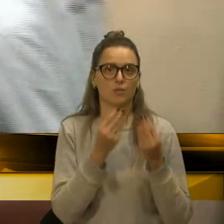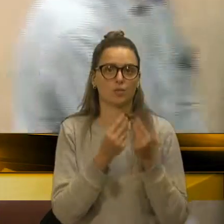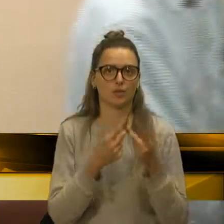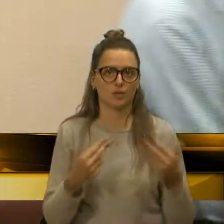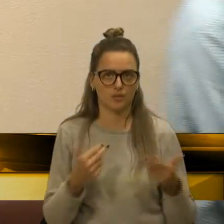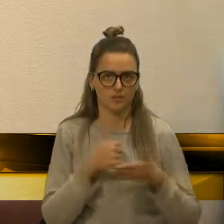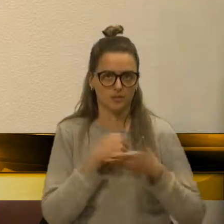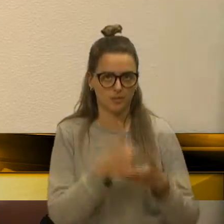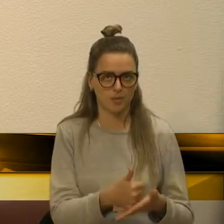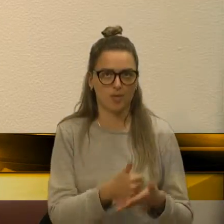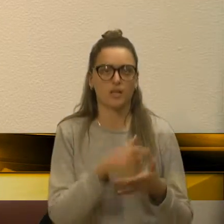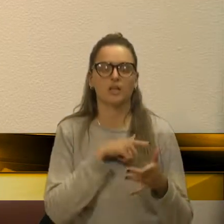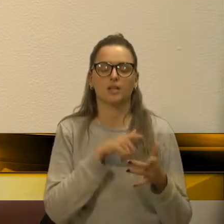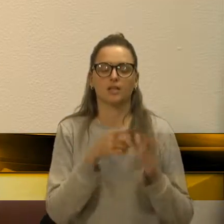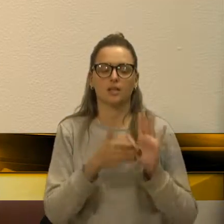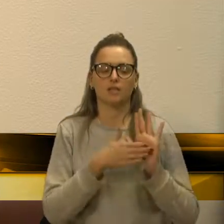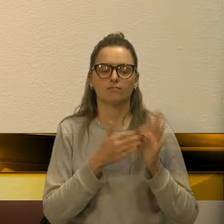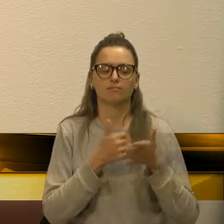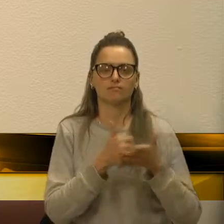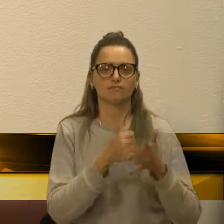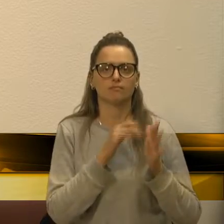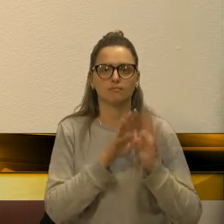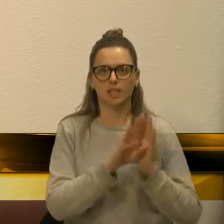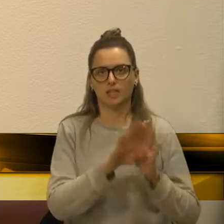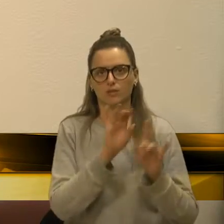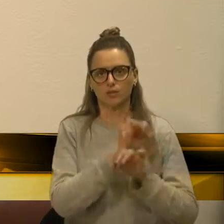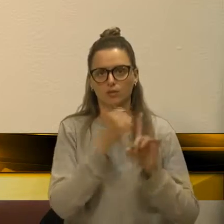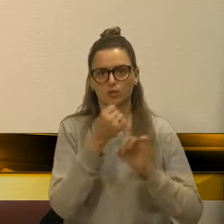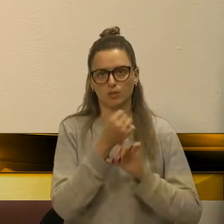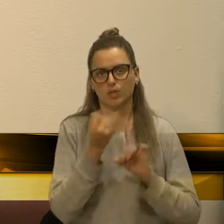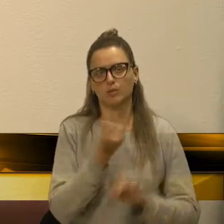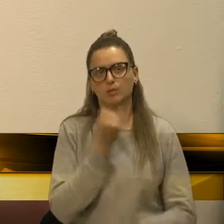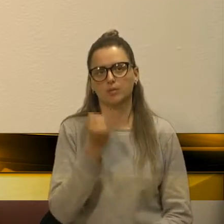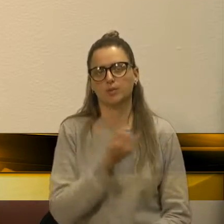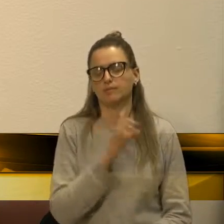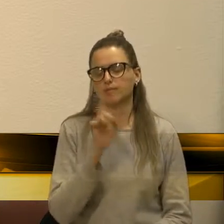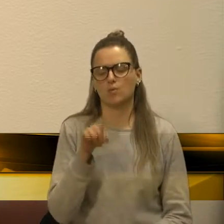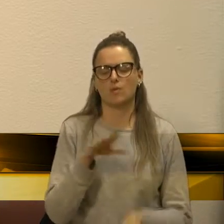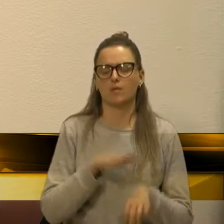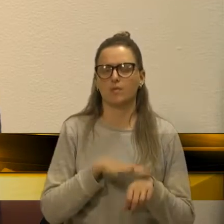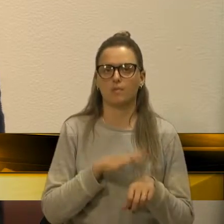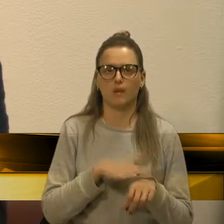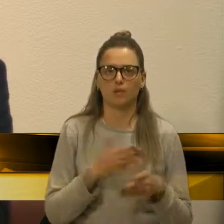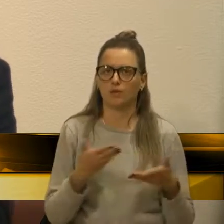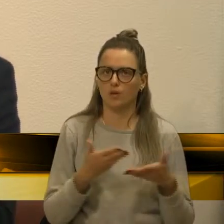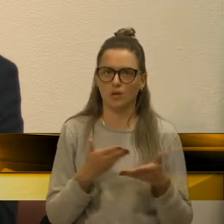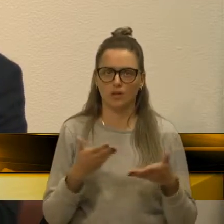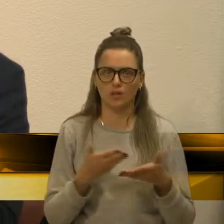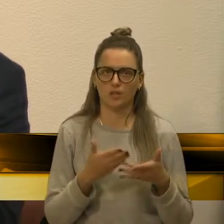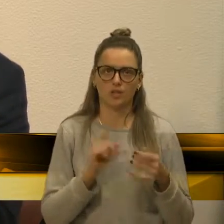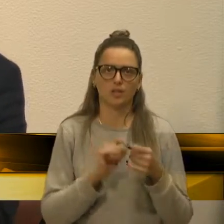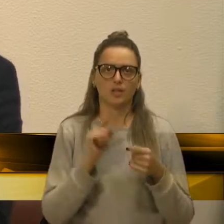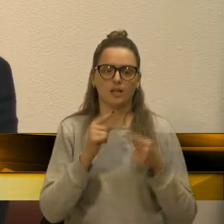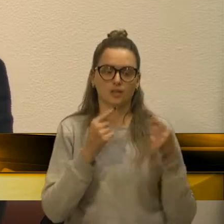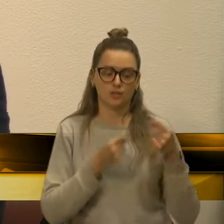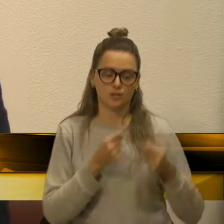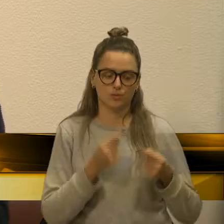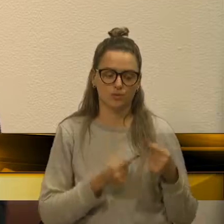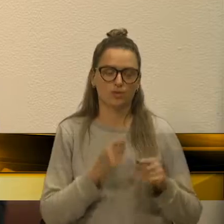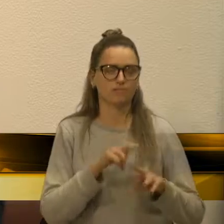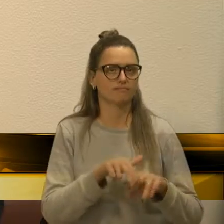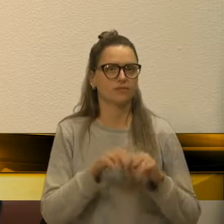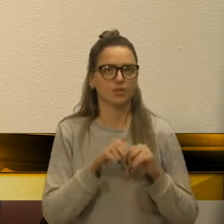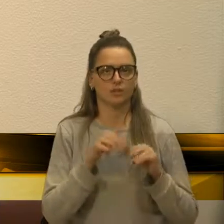presta um serviço social importante e não é hora para isso agora, essa discussão. Por essa razão,